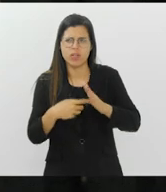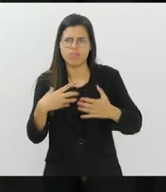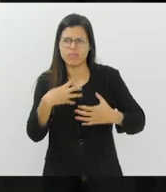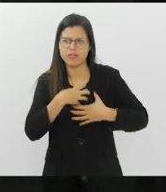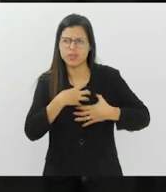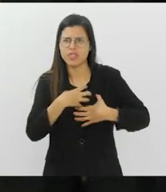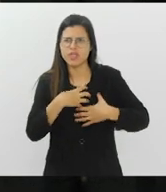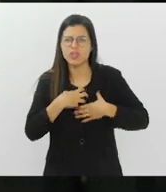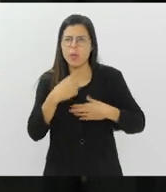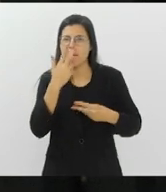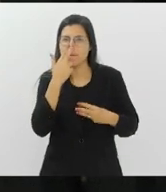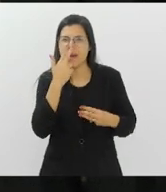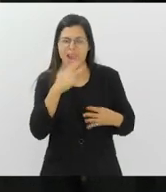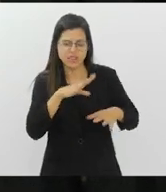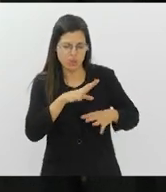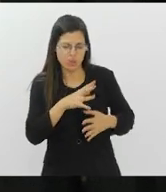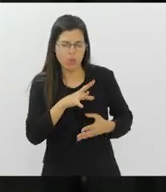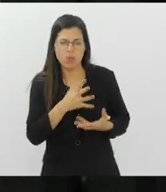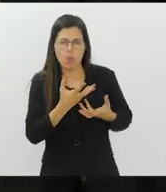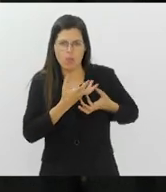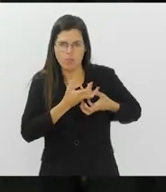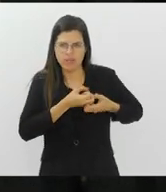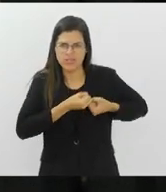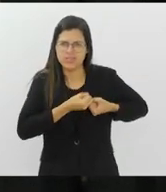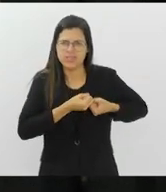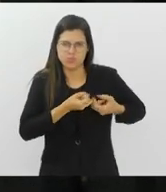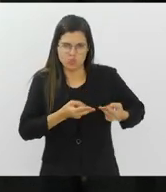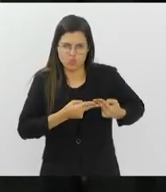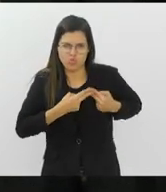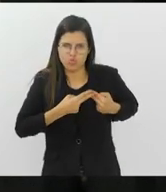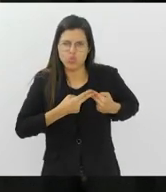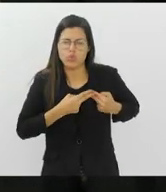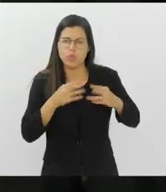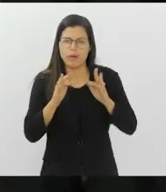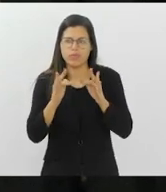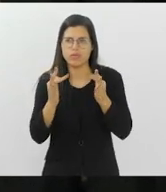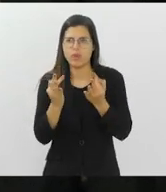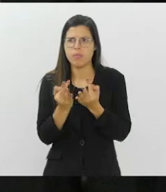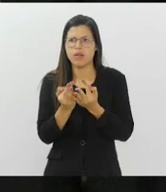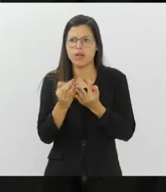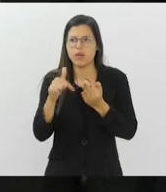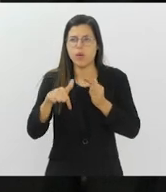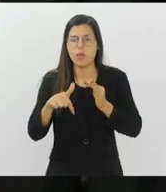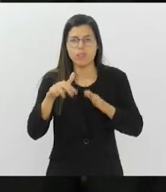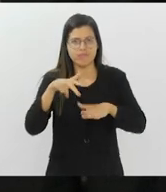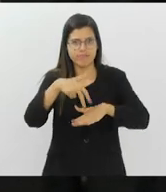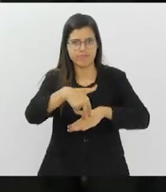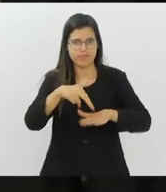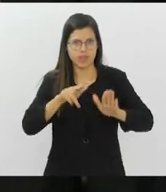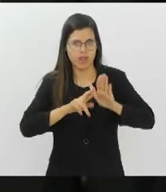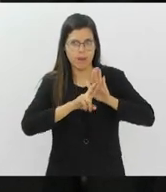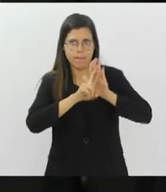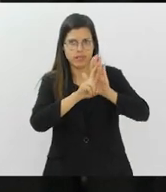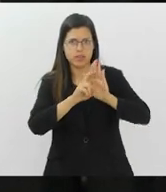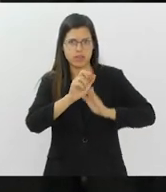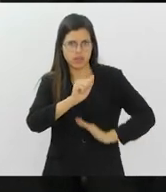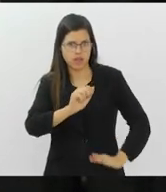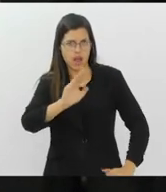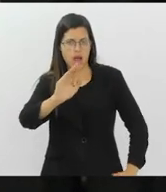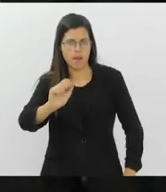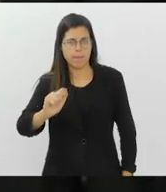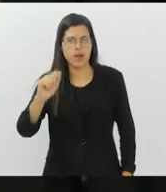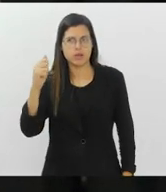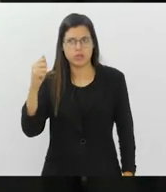um luto. É um luto por todas as famílias. Eu estou aqui representando a ABA, que é a